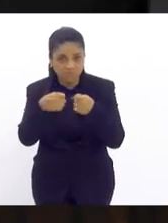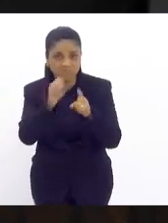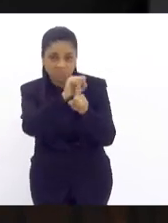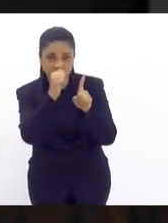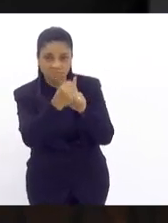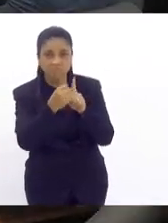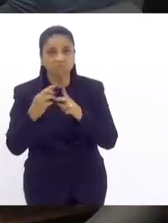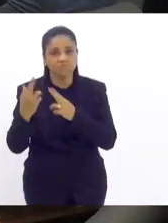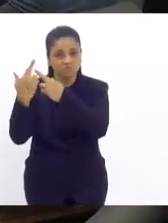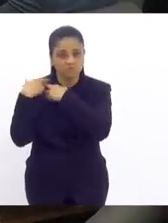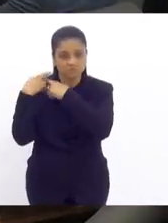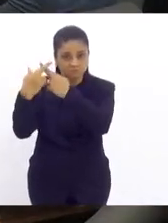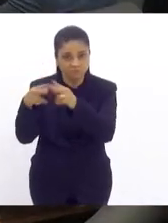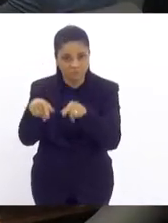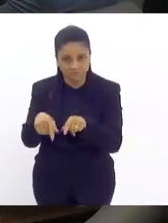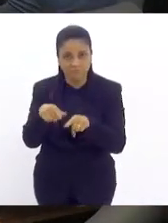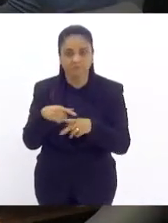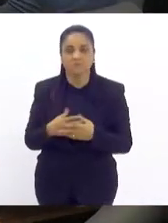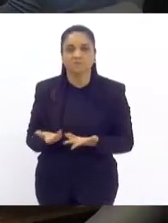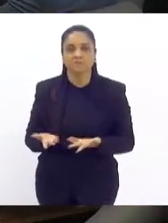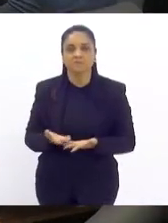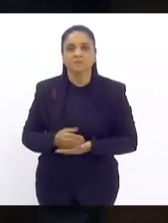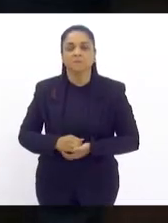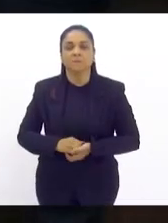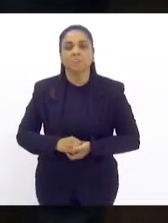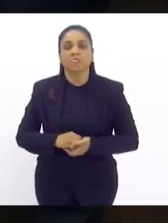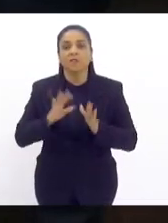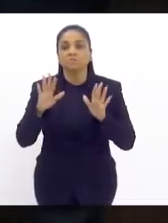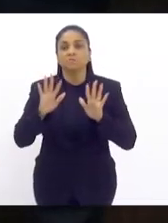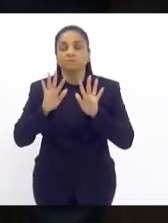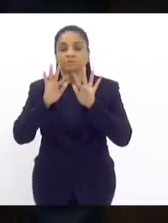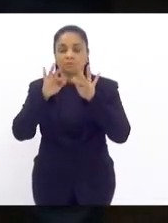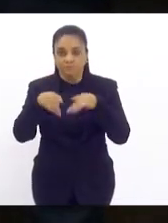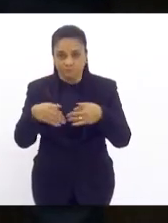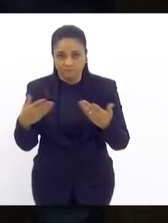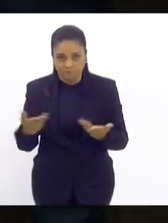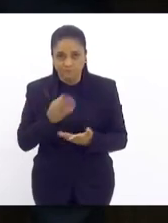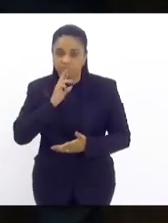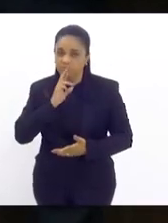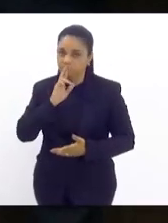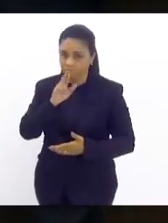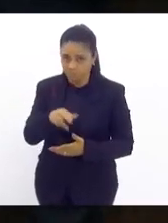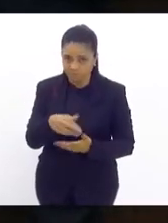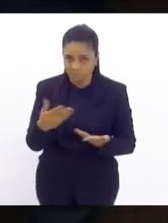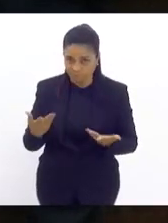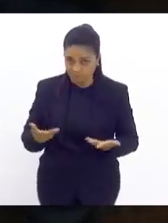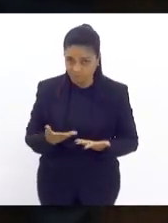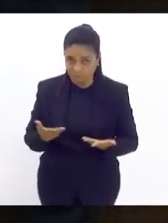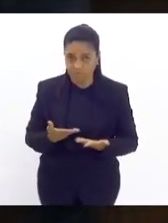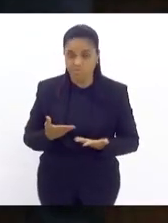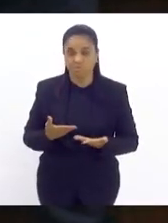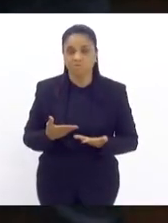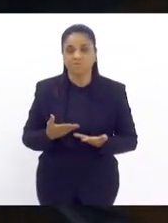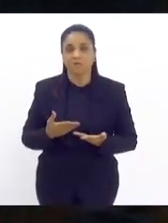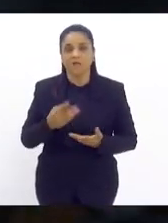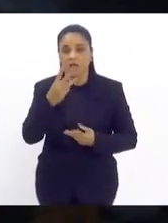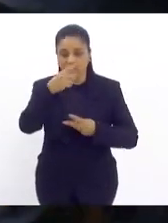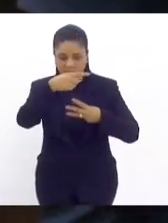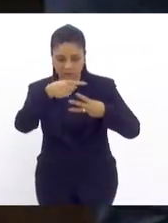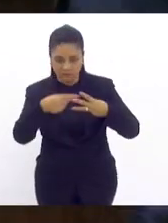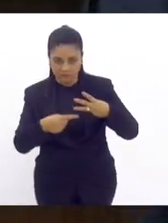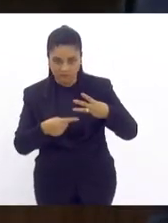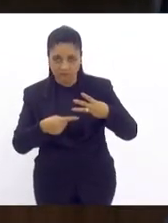obrigado pode concluir então Presidente para concluir e respondendo a vossa excelência entendo que as diferentes